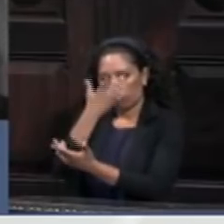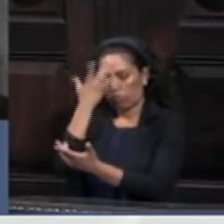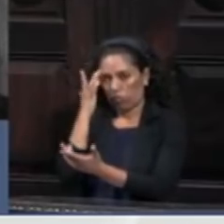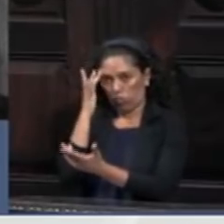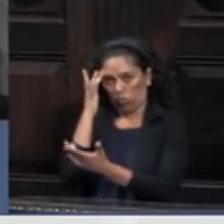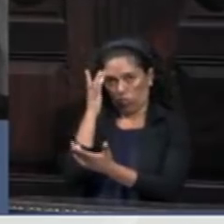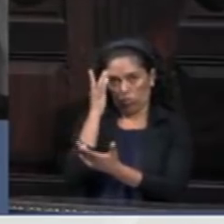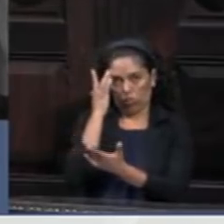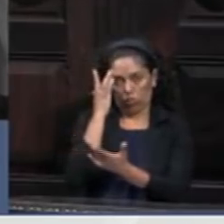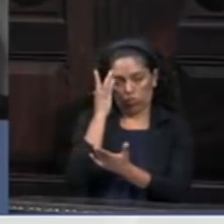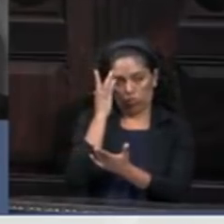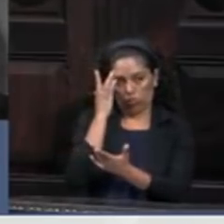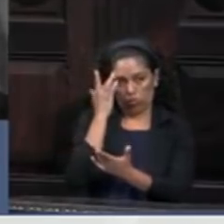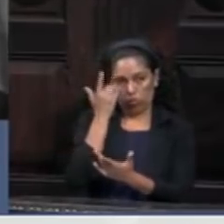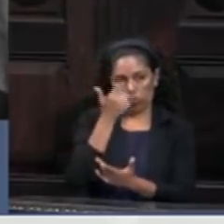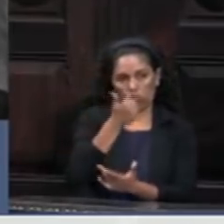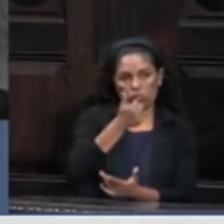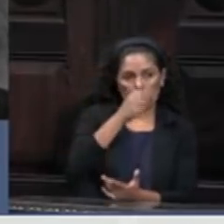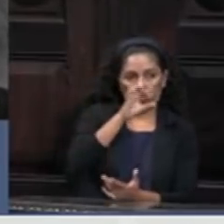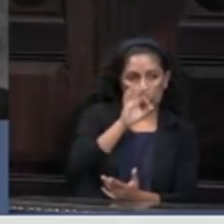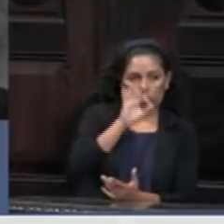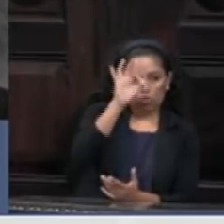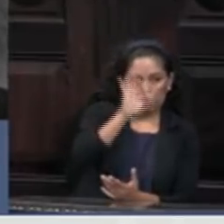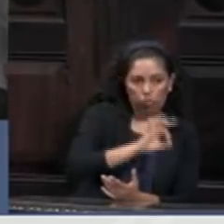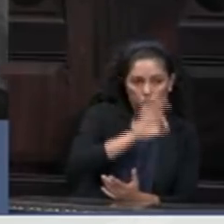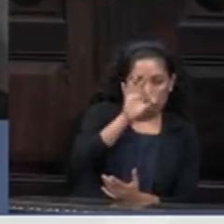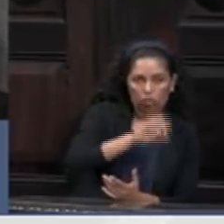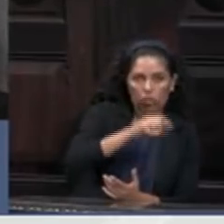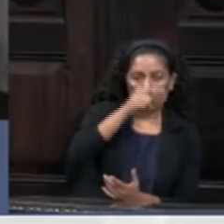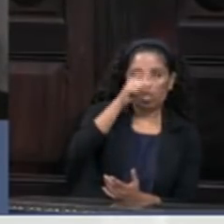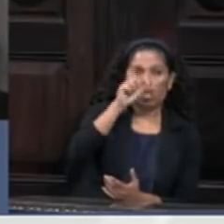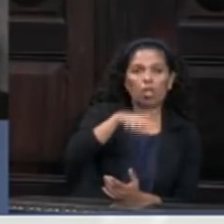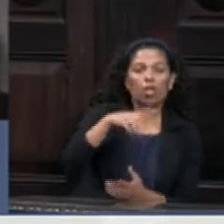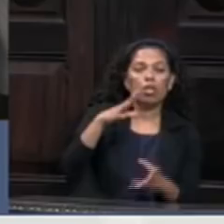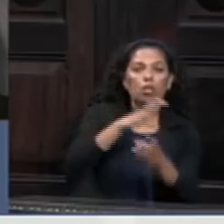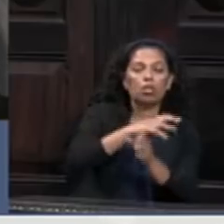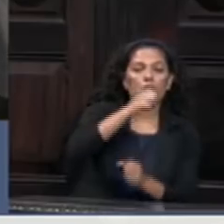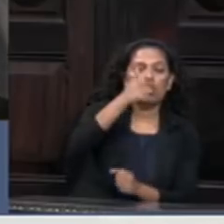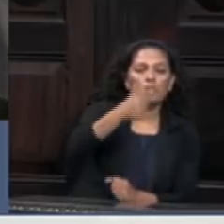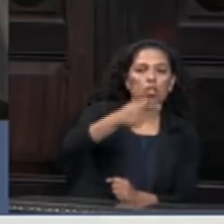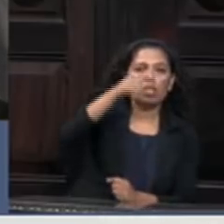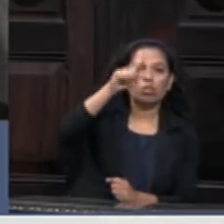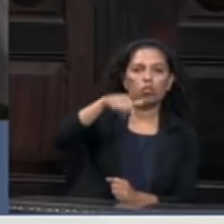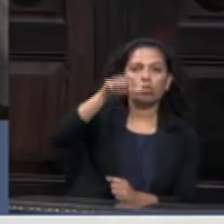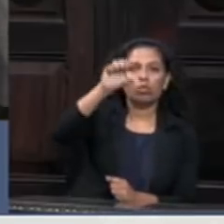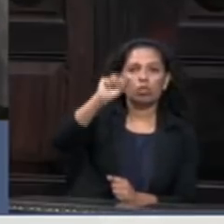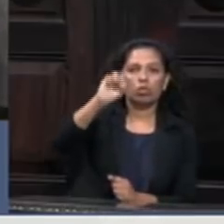10% é 7 bilhões e 800. Com isso, você me